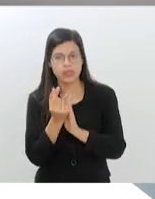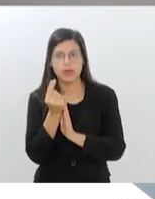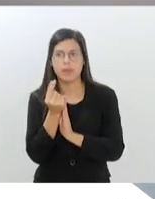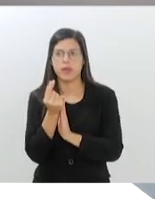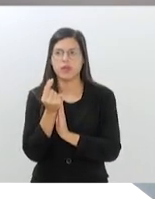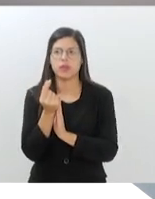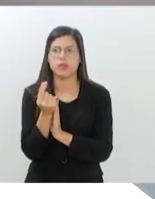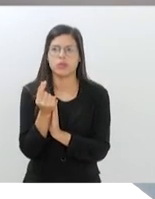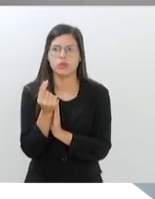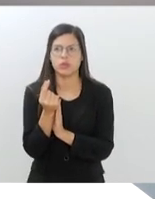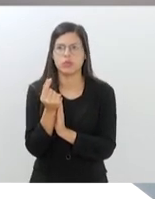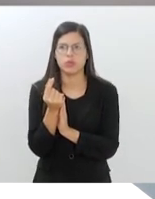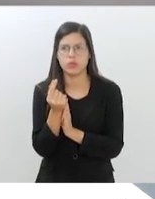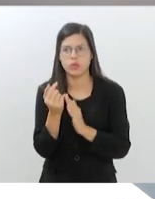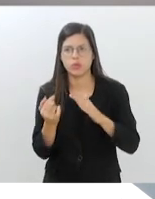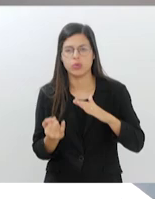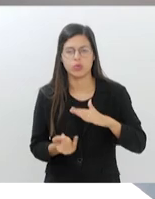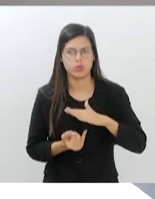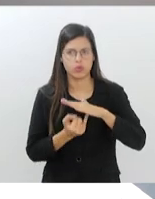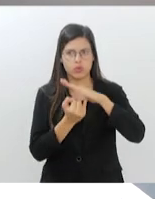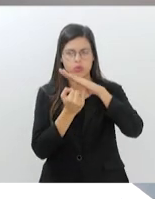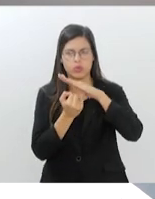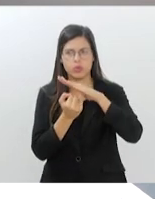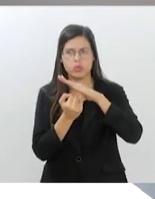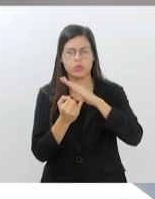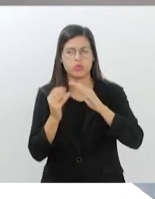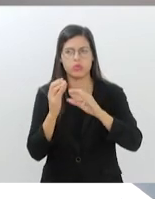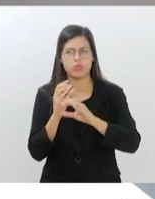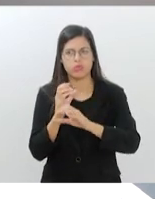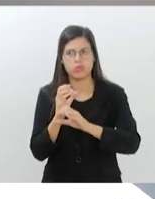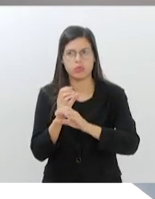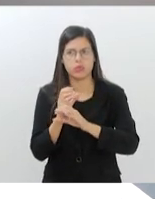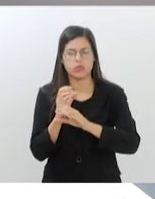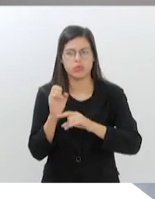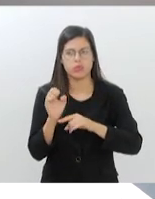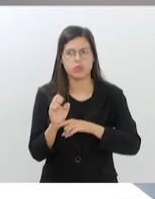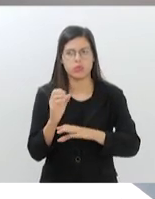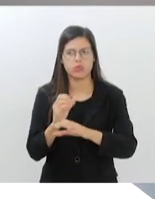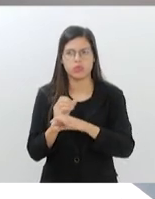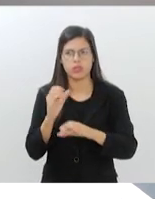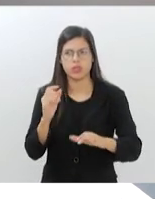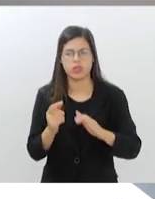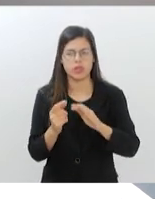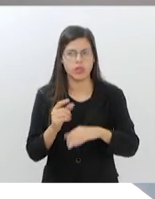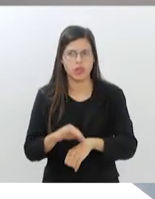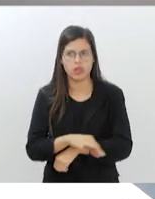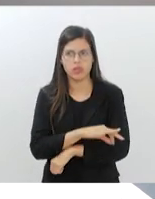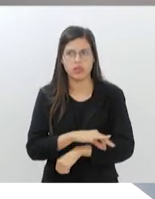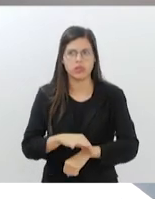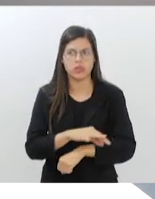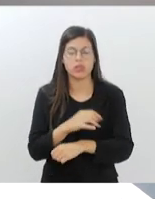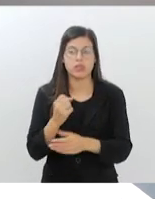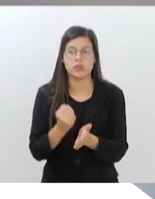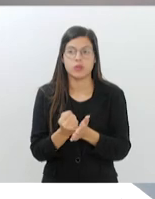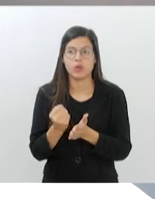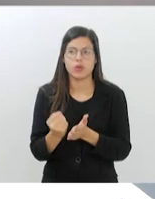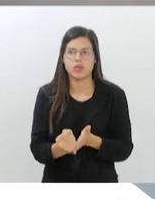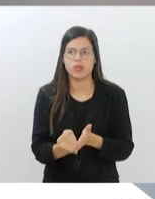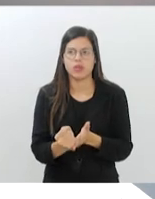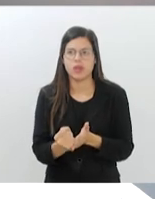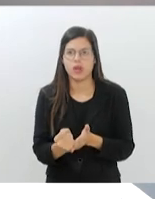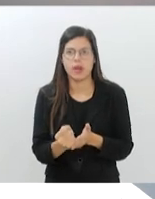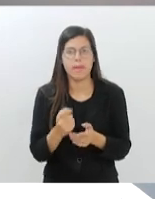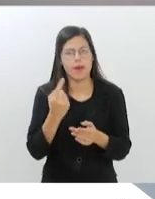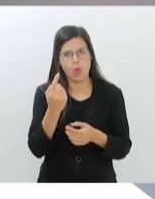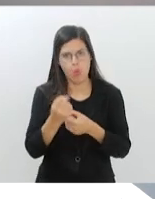orçamento do Instituto de Estadual de Engenharia e arquitetura para 2025 Esse contrato de 6 é para 12